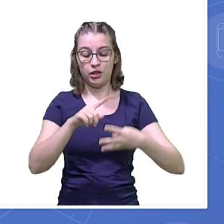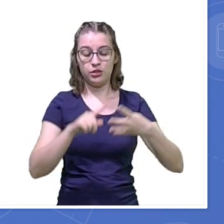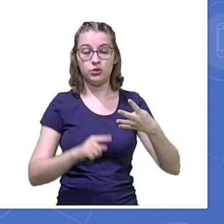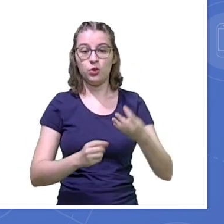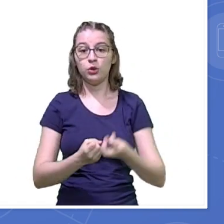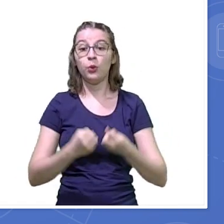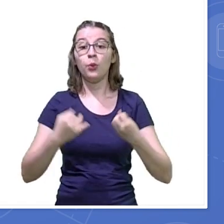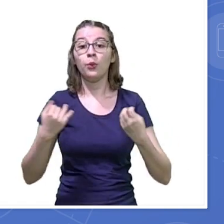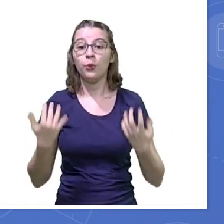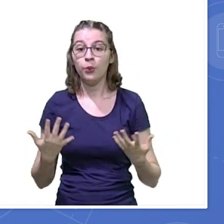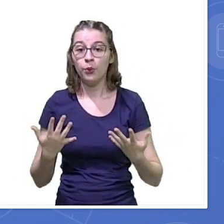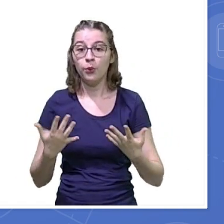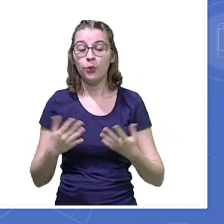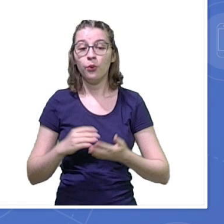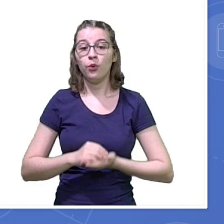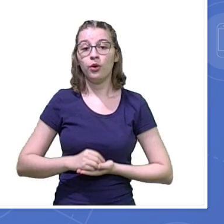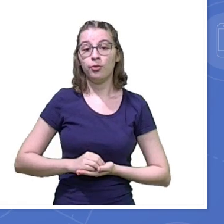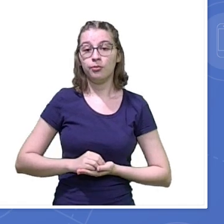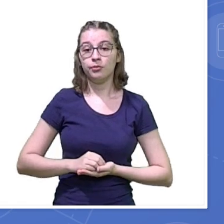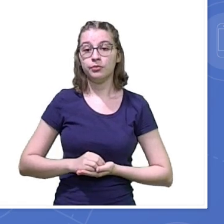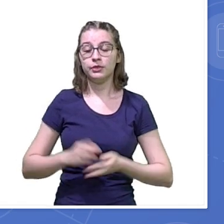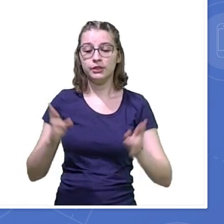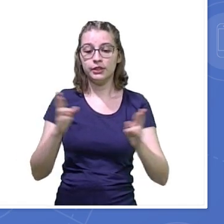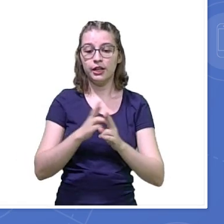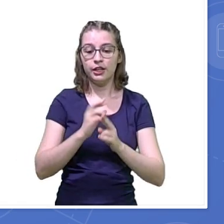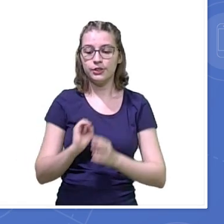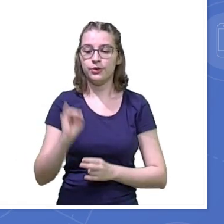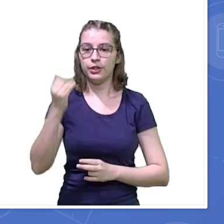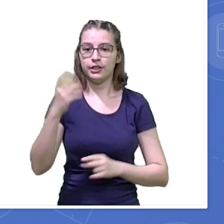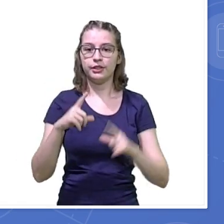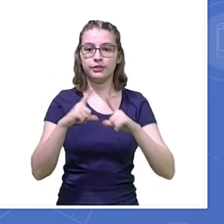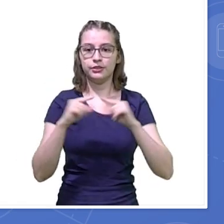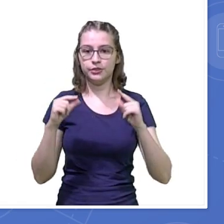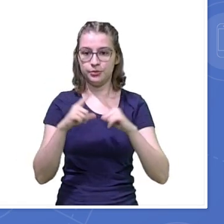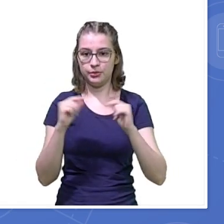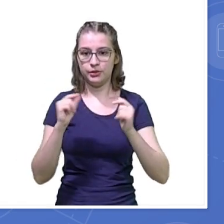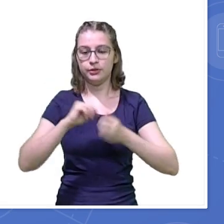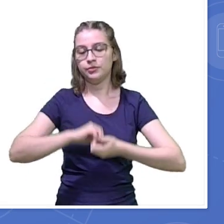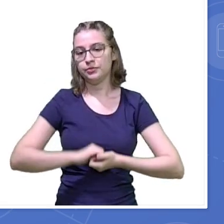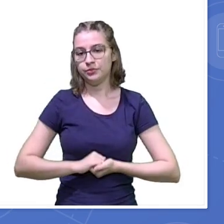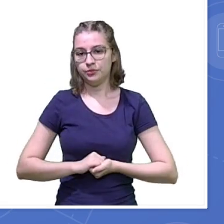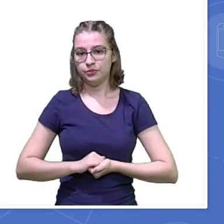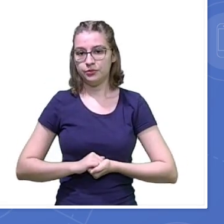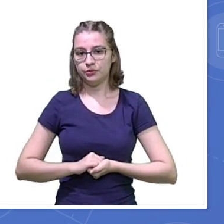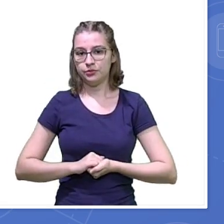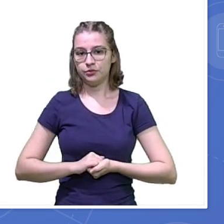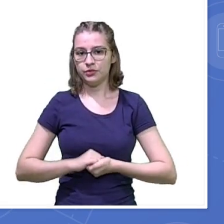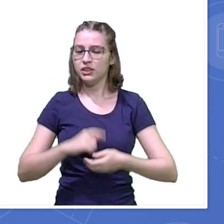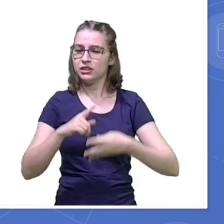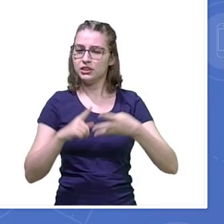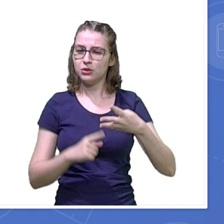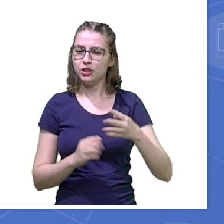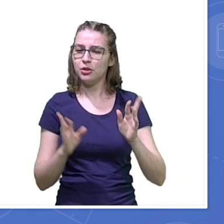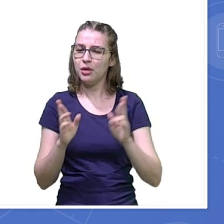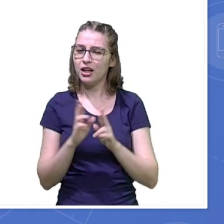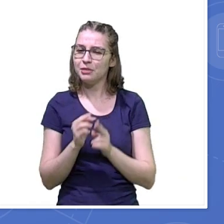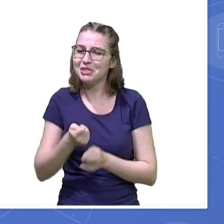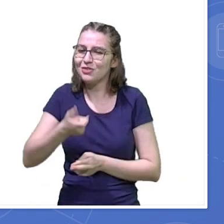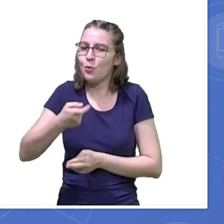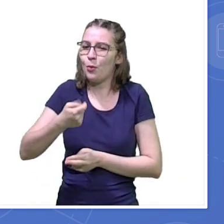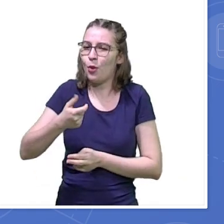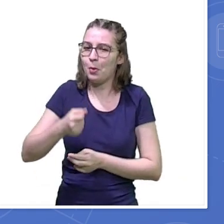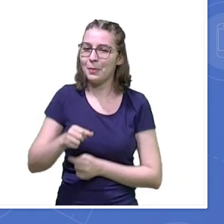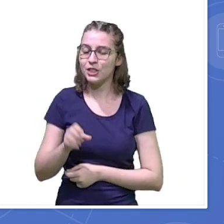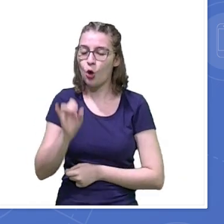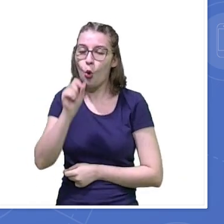alternativas está diretamente relacionada com a construção de Brasília? Todas as alternativas têm, né, alguma relação, mas só